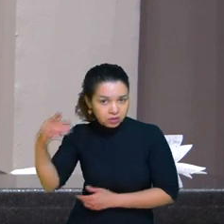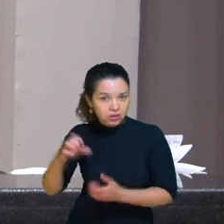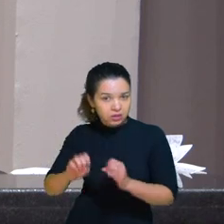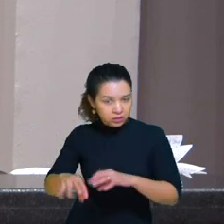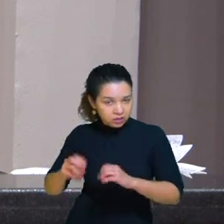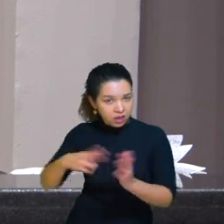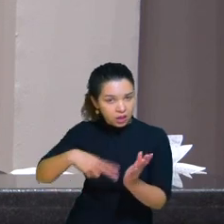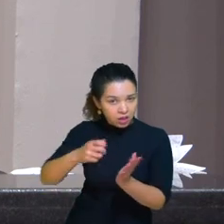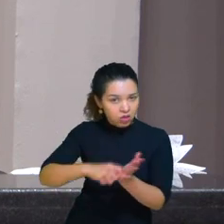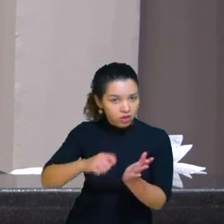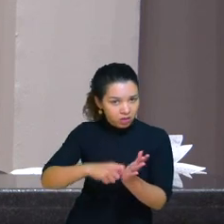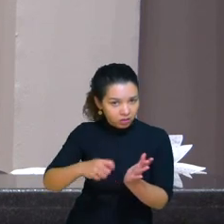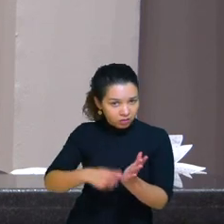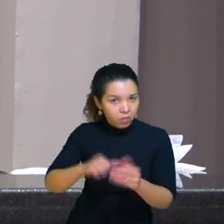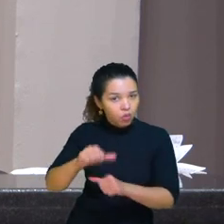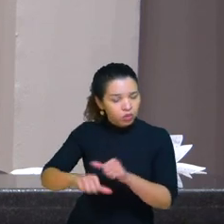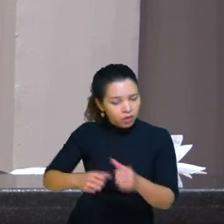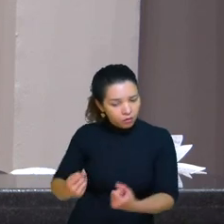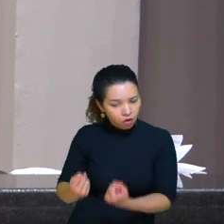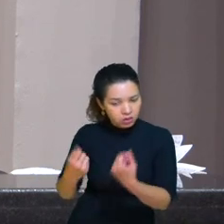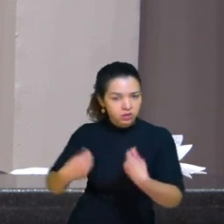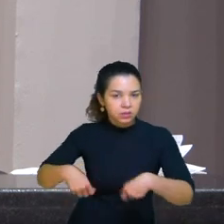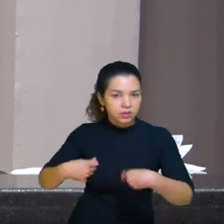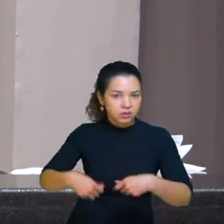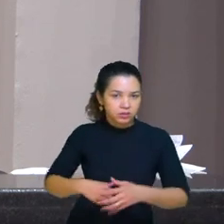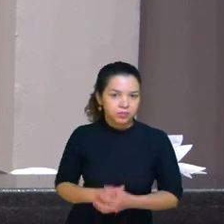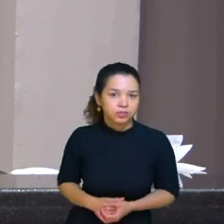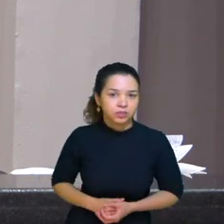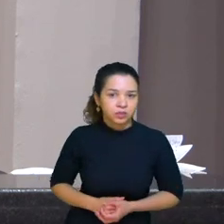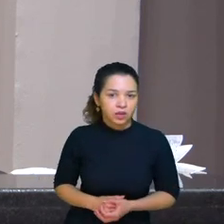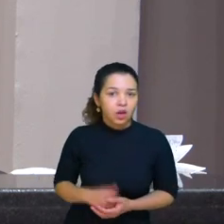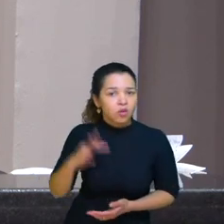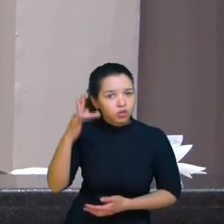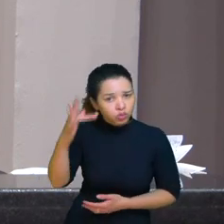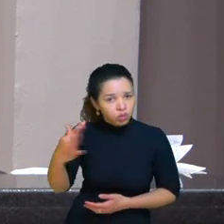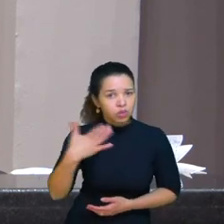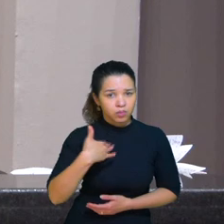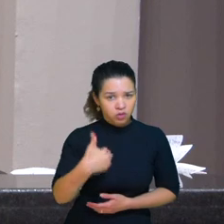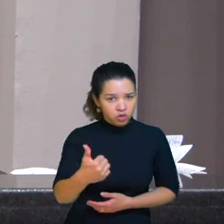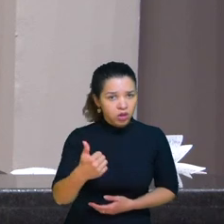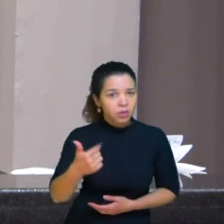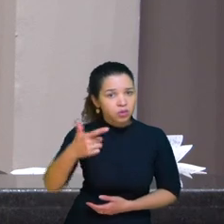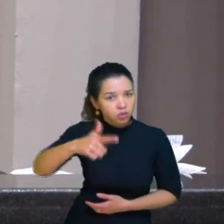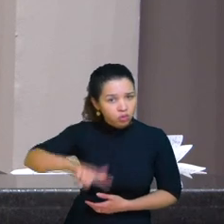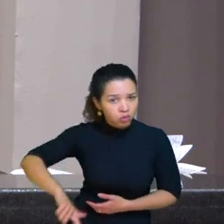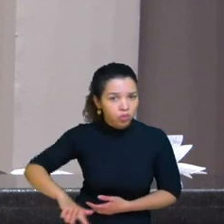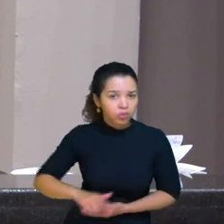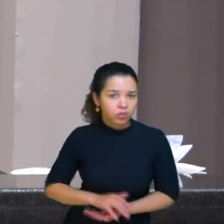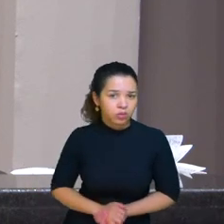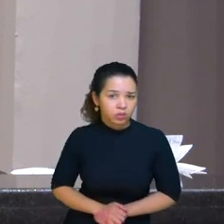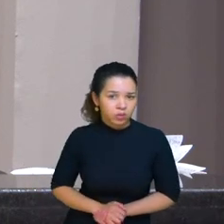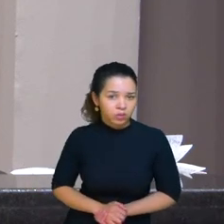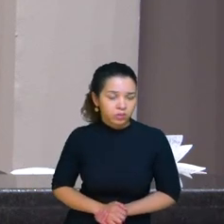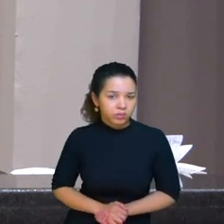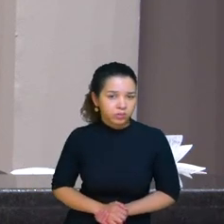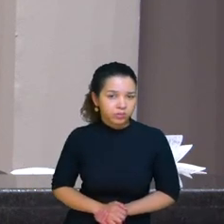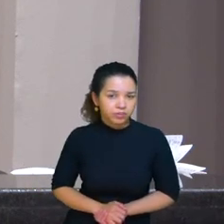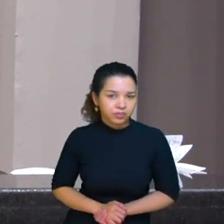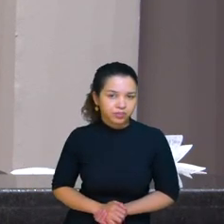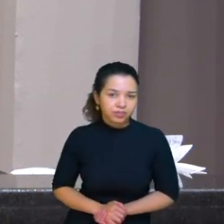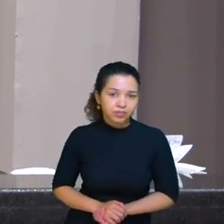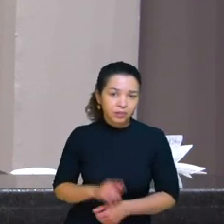exced o meu tempo nota oportunidade vocês me chamam novamente porque o kard diz assim ó